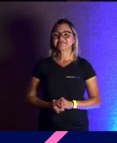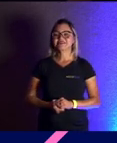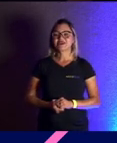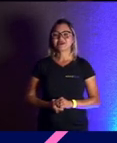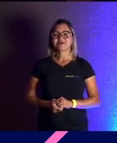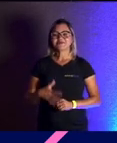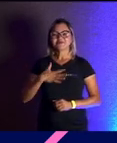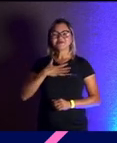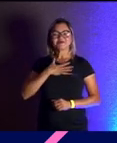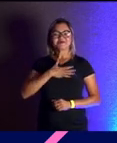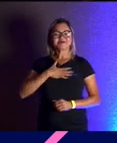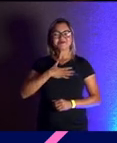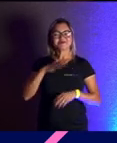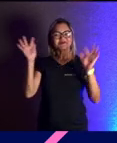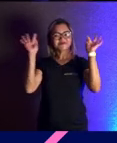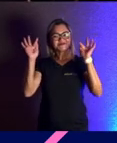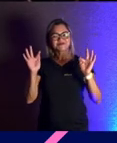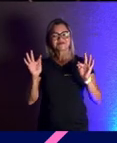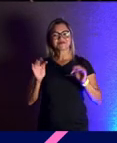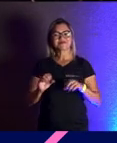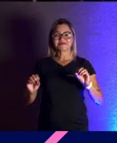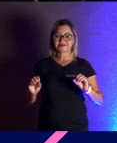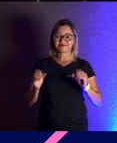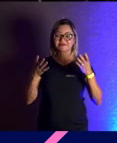para que você dê um pouco de prova,